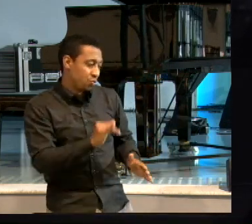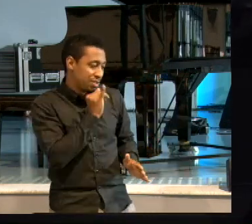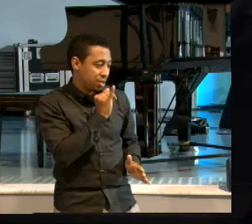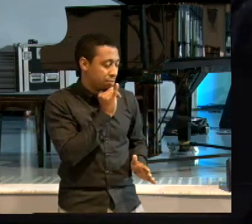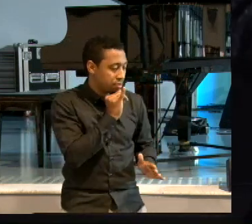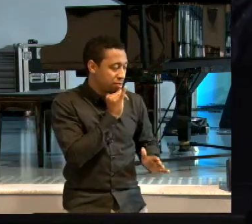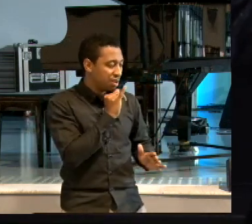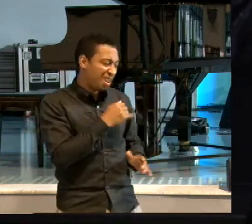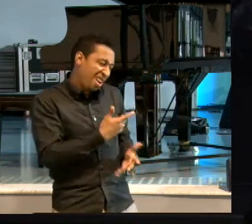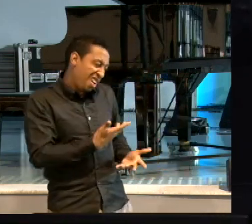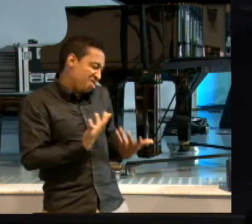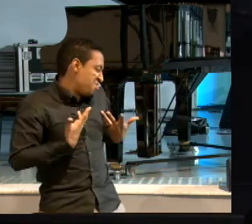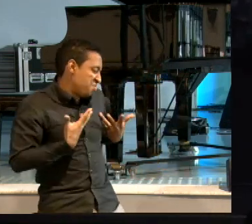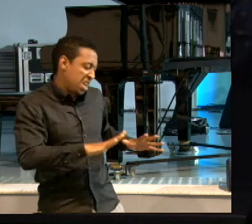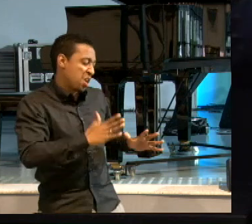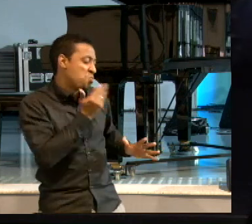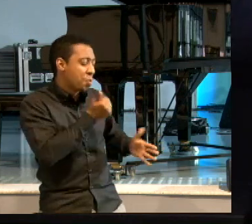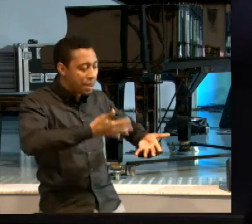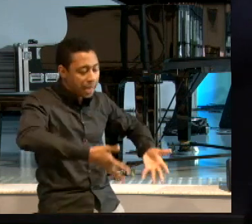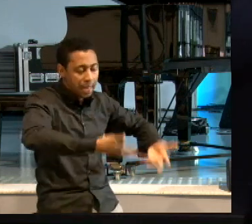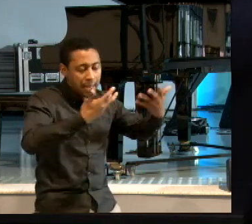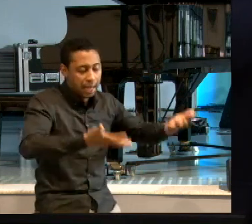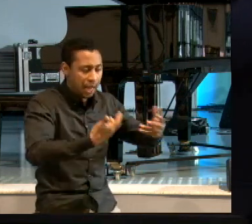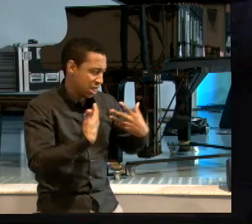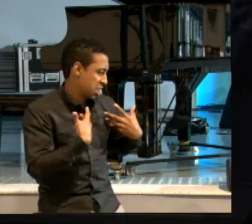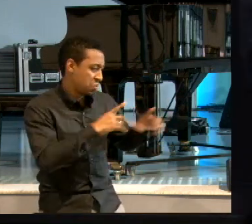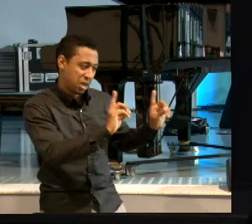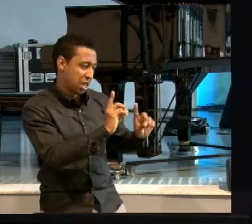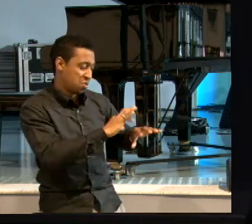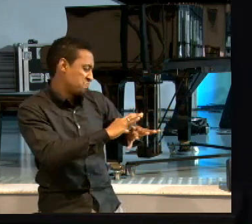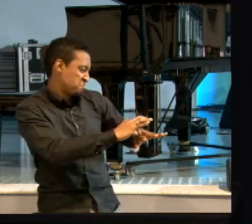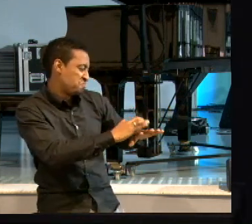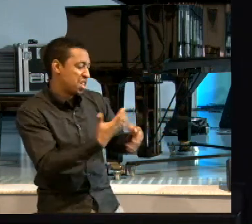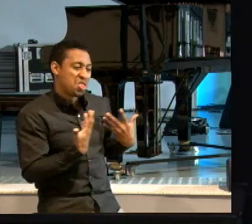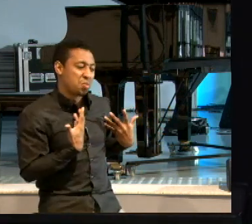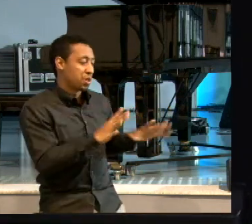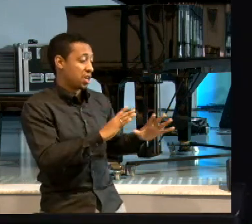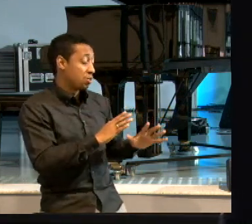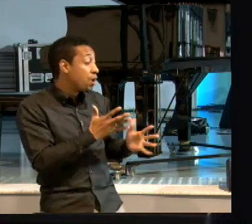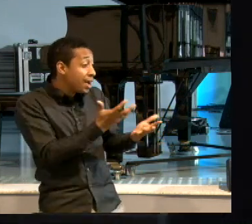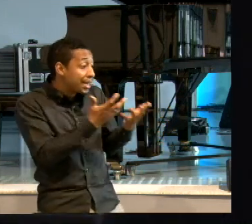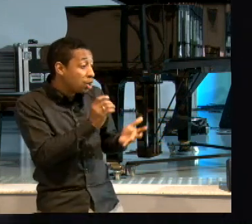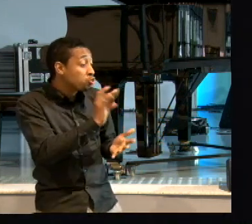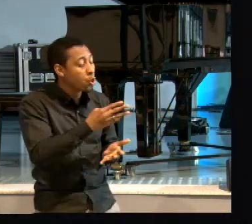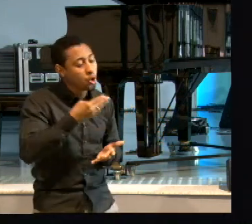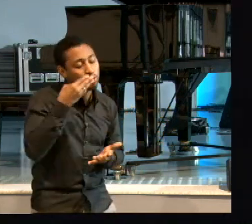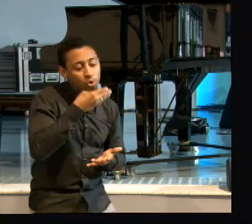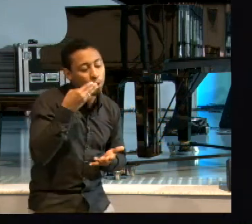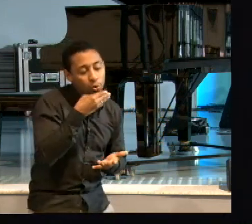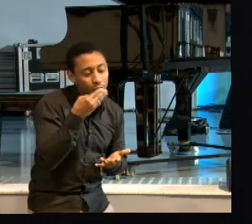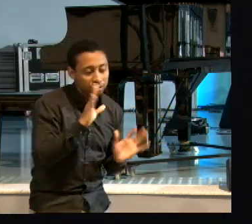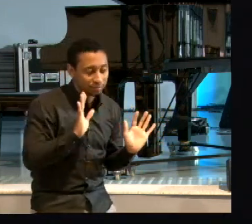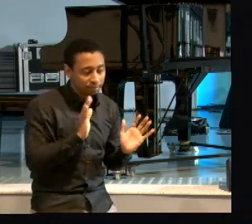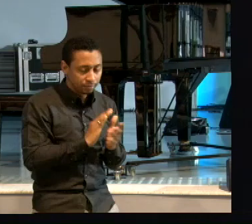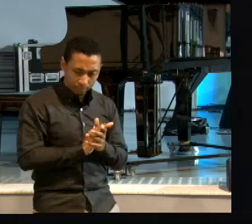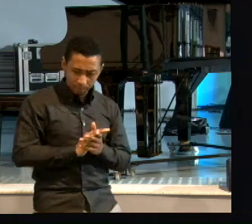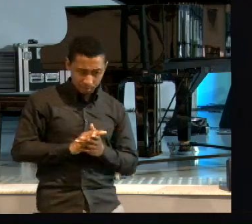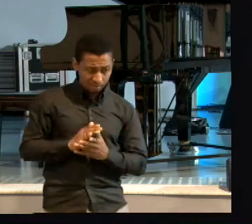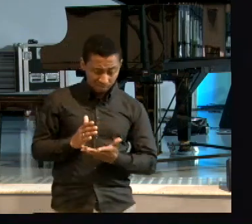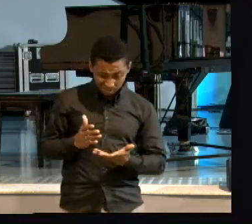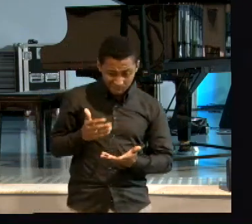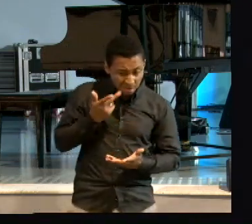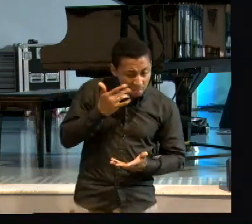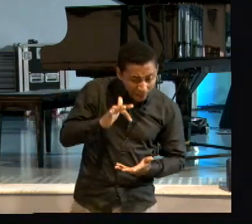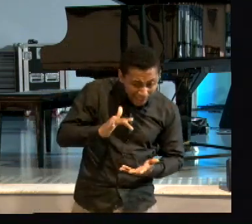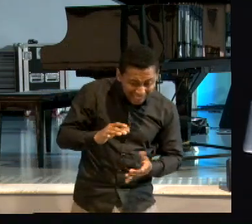comer nem a salada, nem a carne, a proteína, e vamos viver só de sobremesa. Porque nenhum pai com bom senso vai permitir que uma